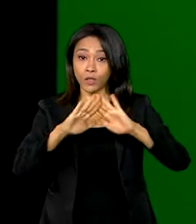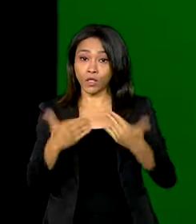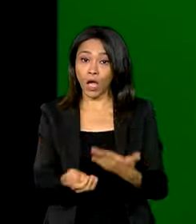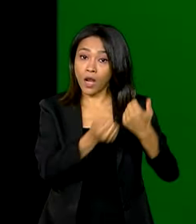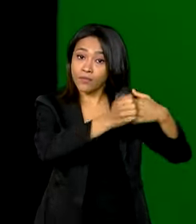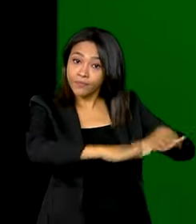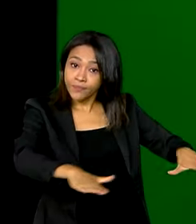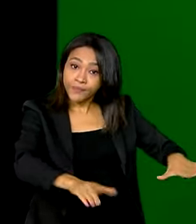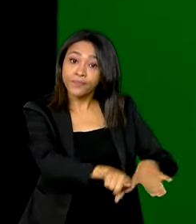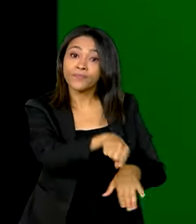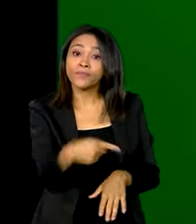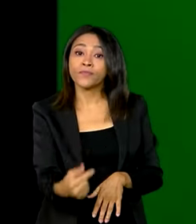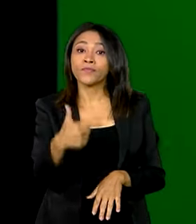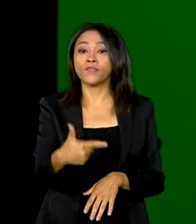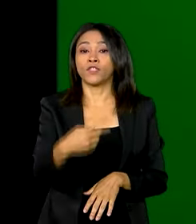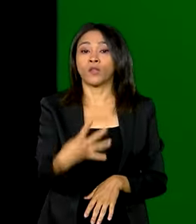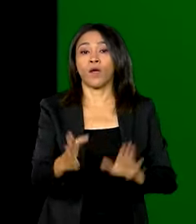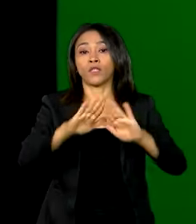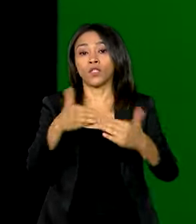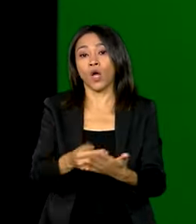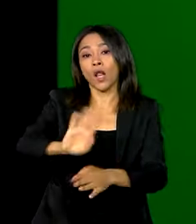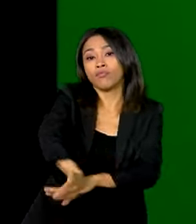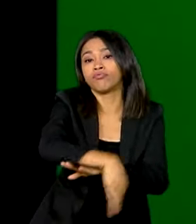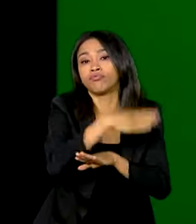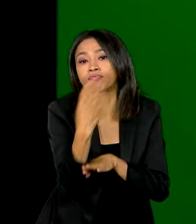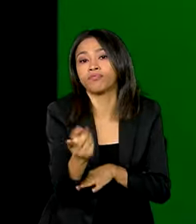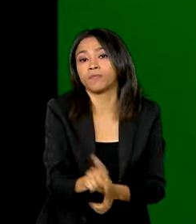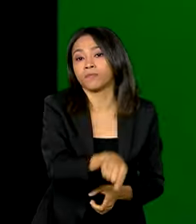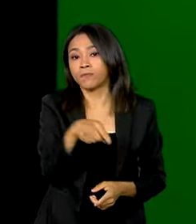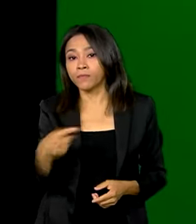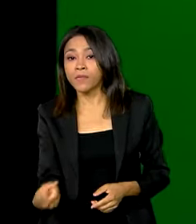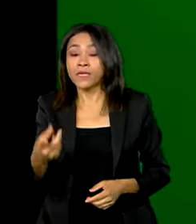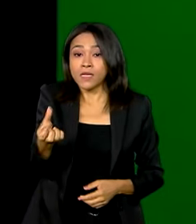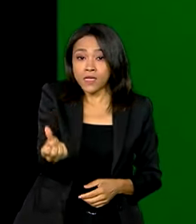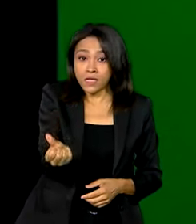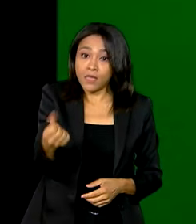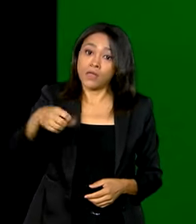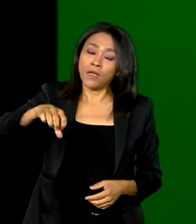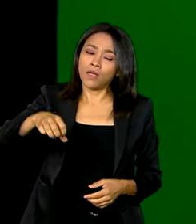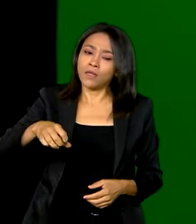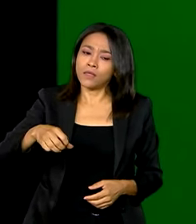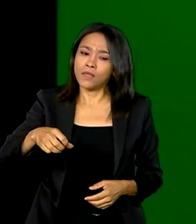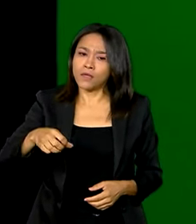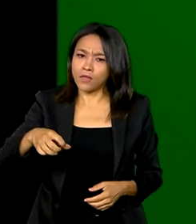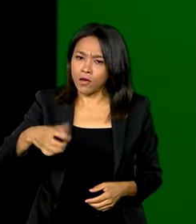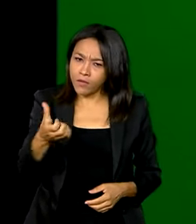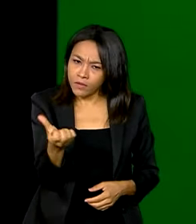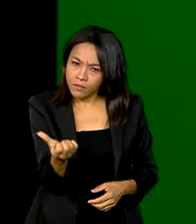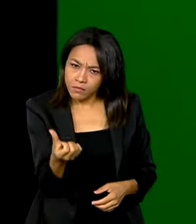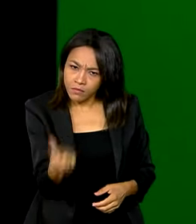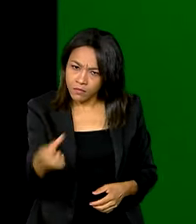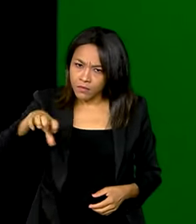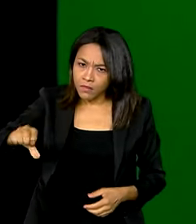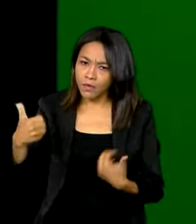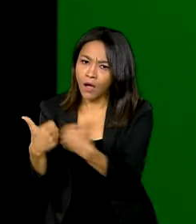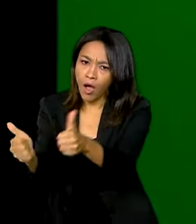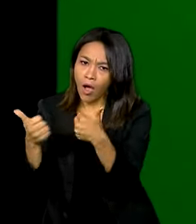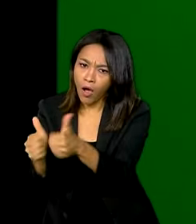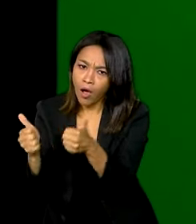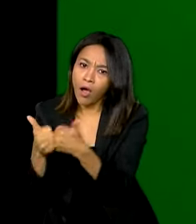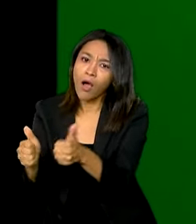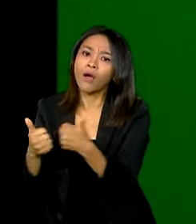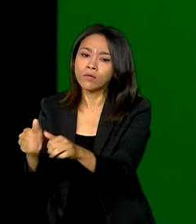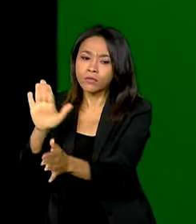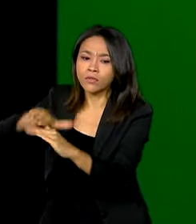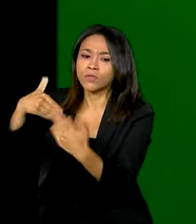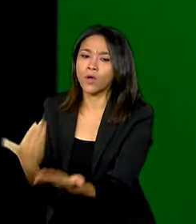24 escolas de tempo integral e 69 ônibus escolares financiados pelo Ministério da Educação para